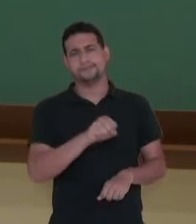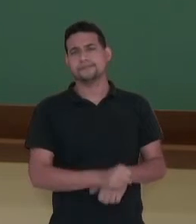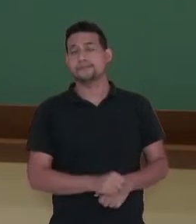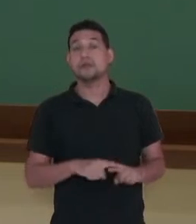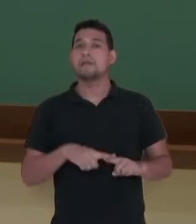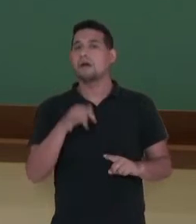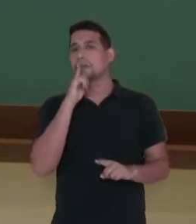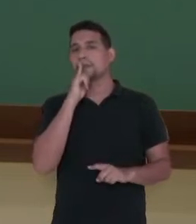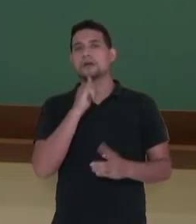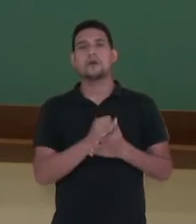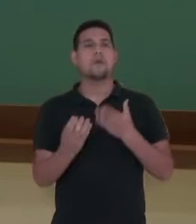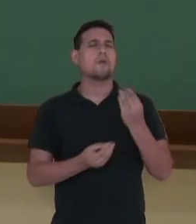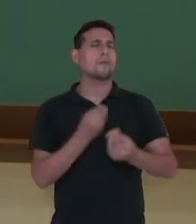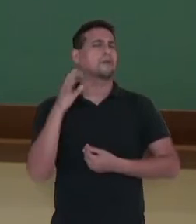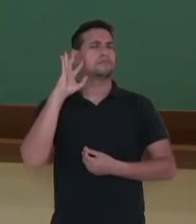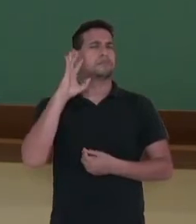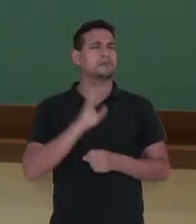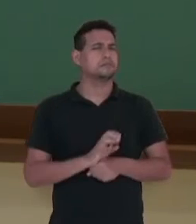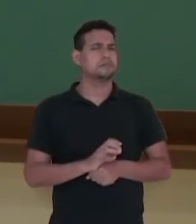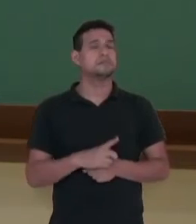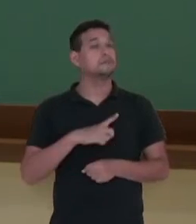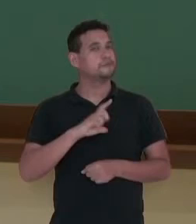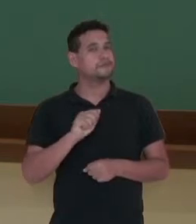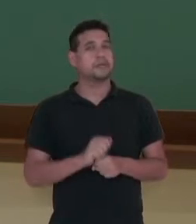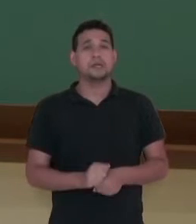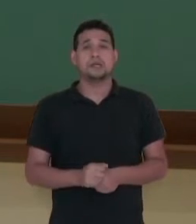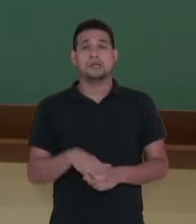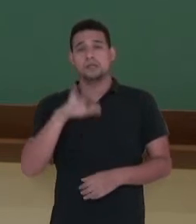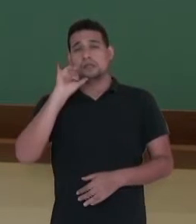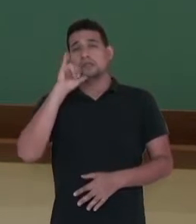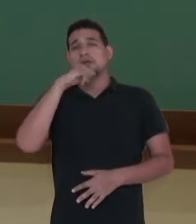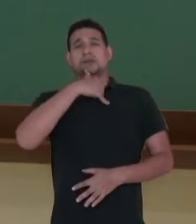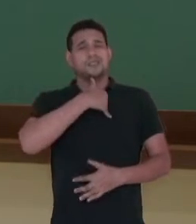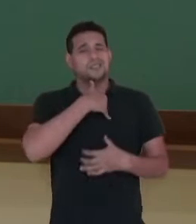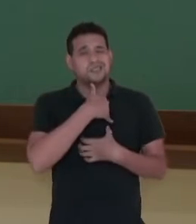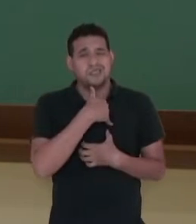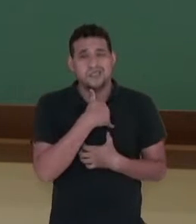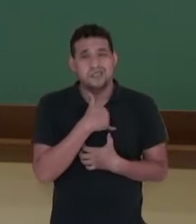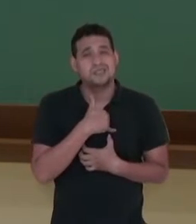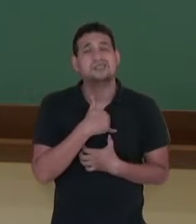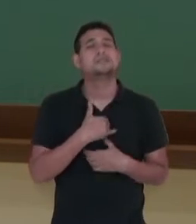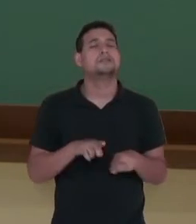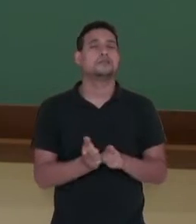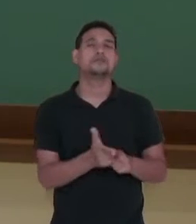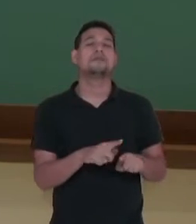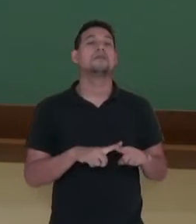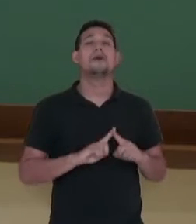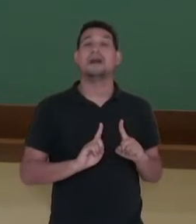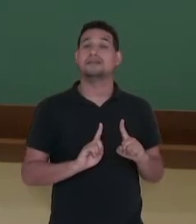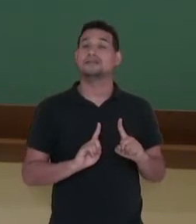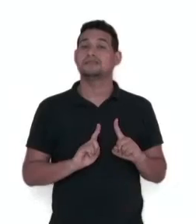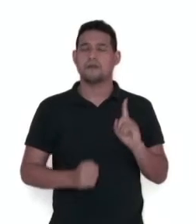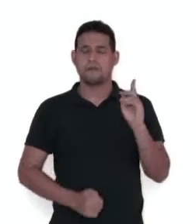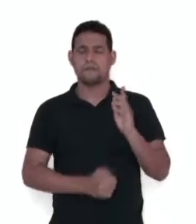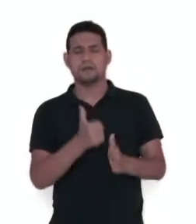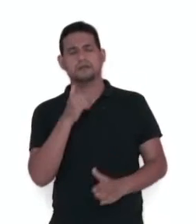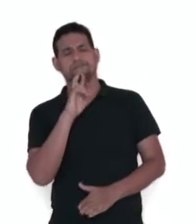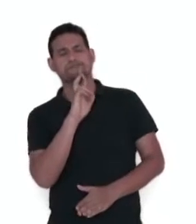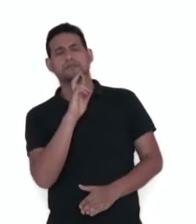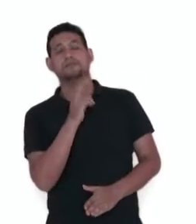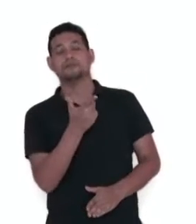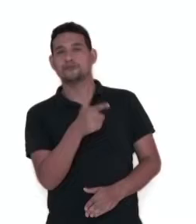Então, depois disso, ela teve uma recaída novamente, e a primeira vez que ella se vistió de